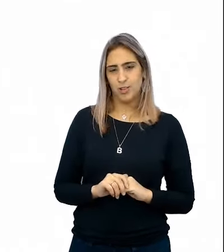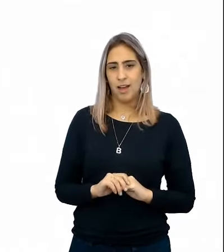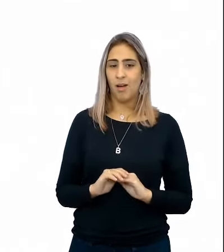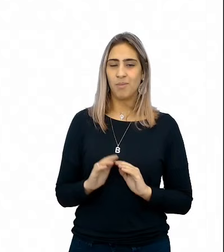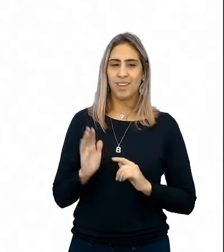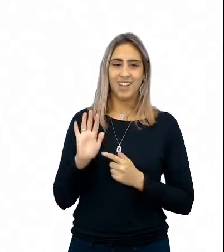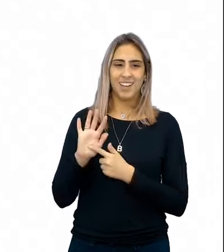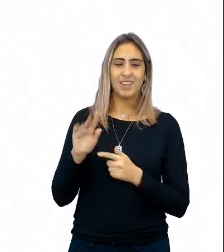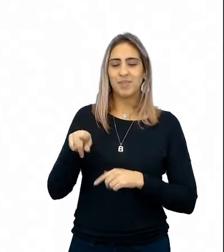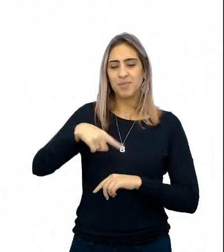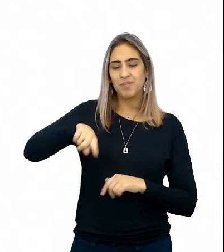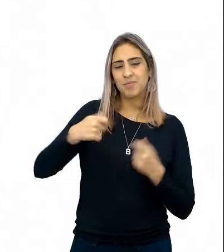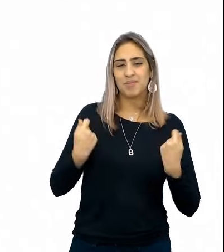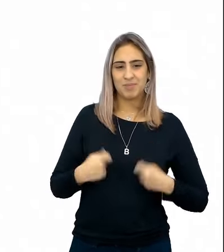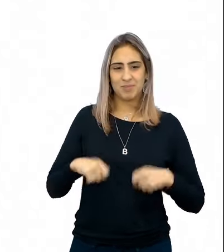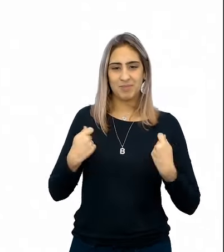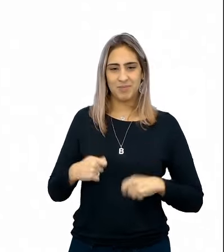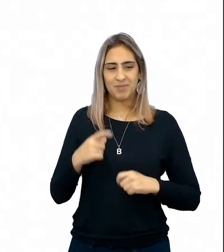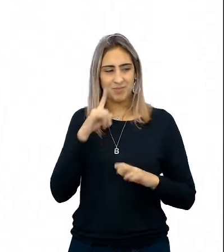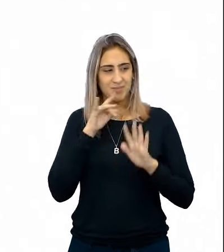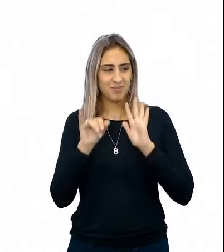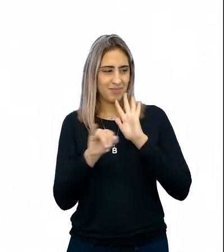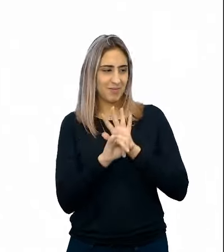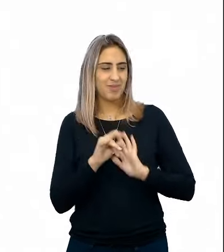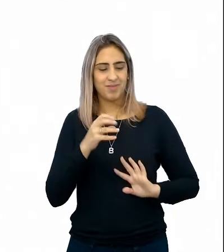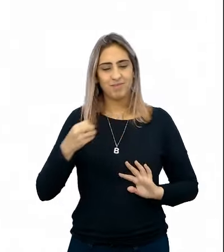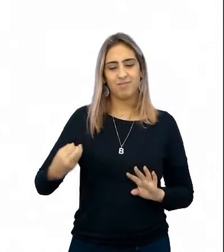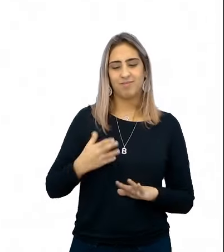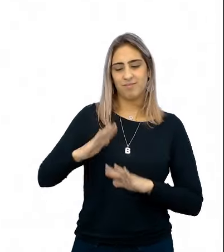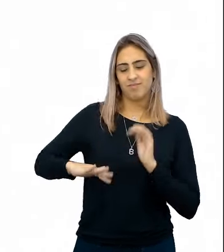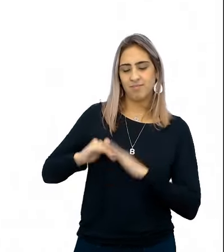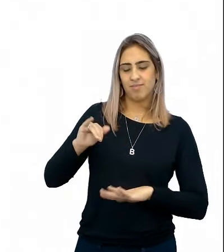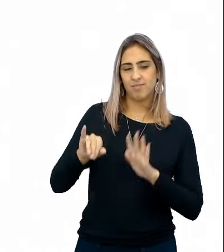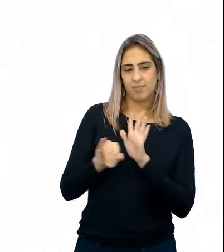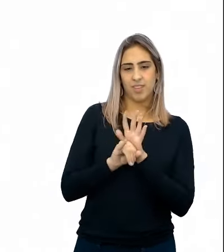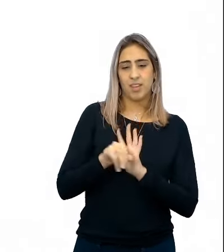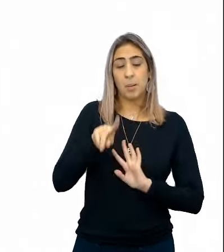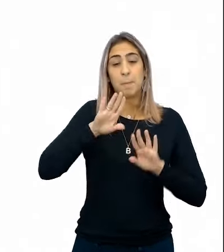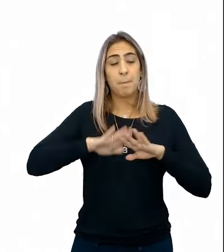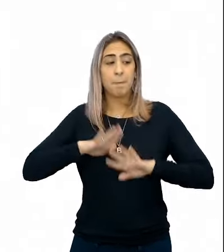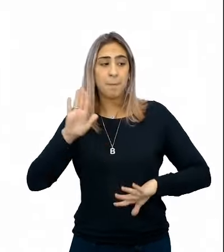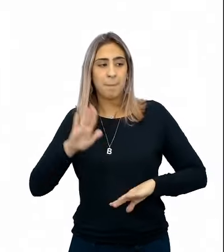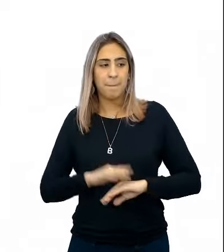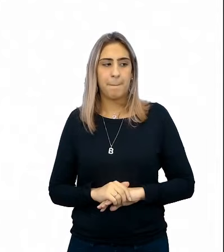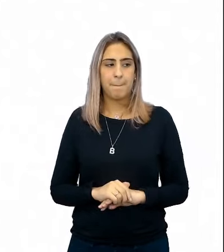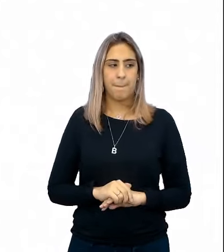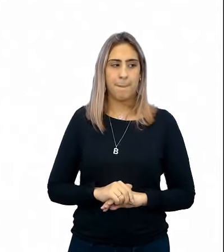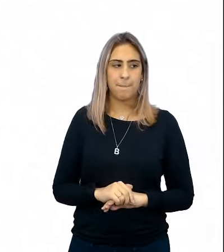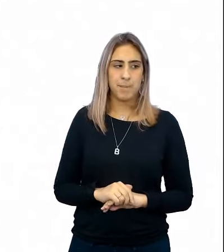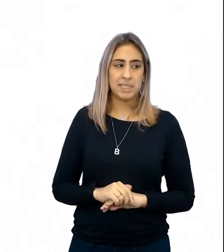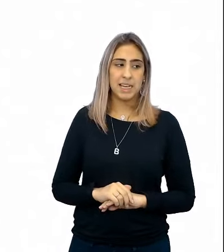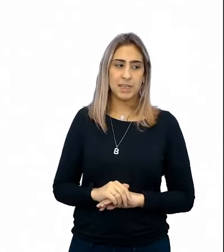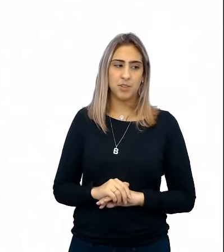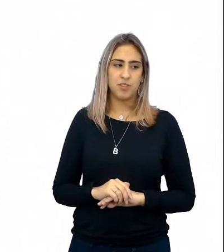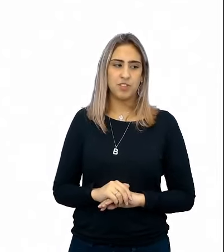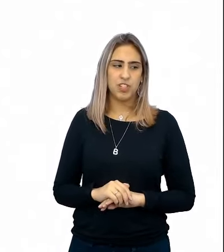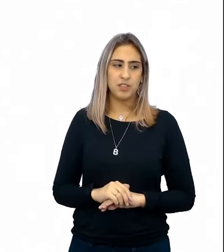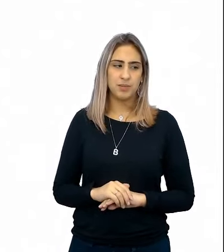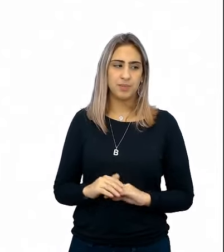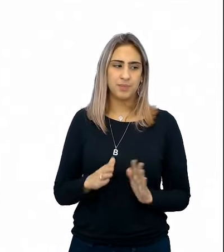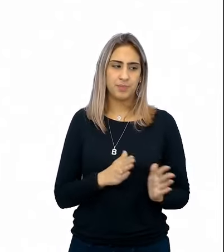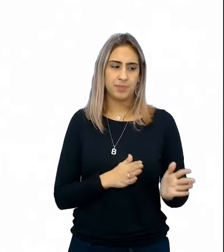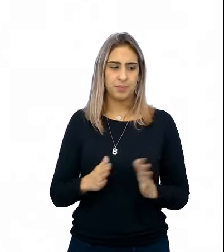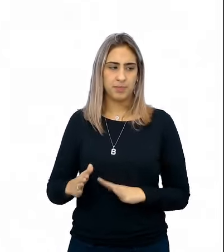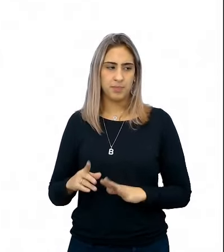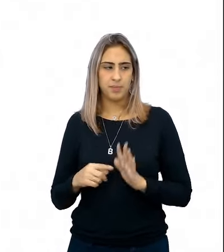Para isso, o que eles precisarão? Identificar o nome do gráfico. No caso, gráfico pesquisa sobre doces,